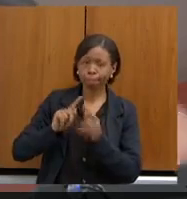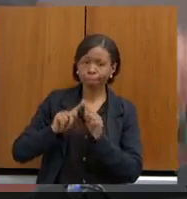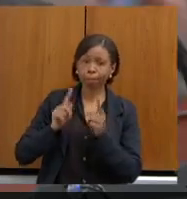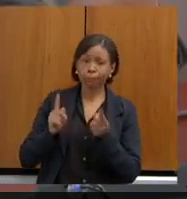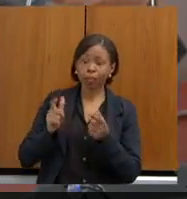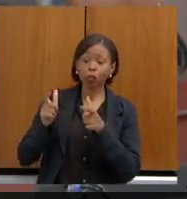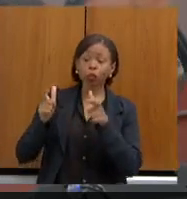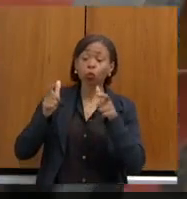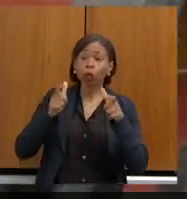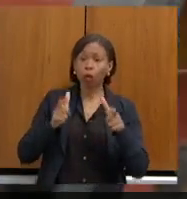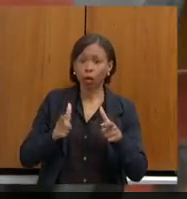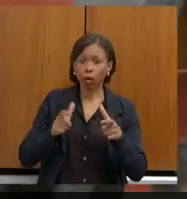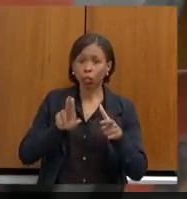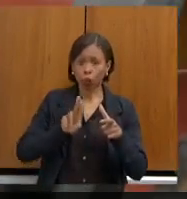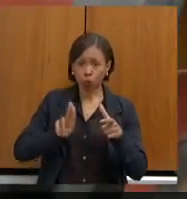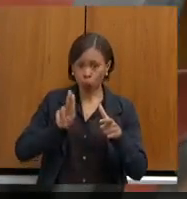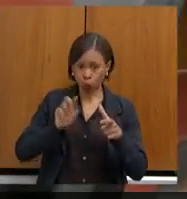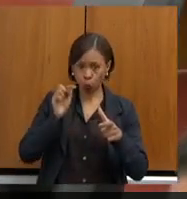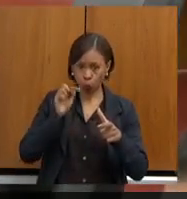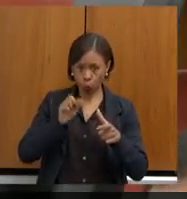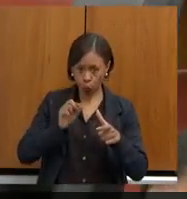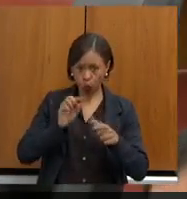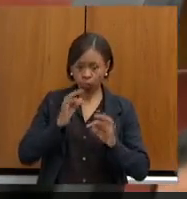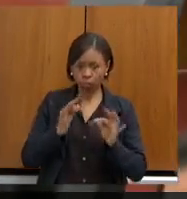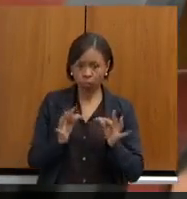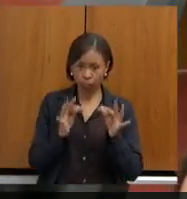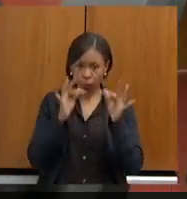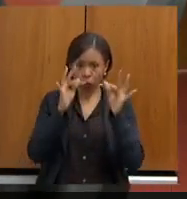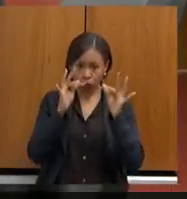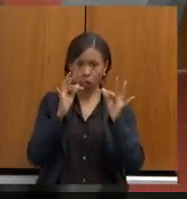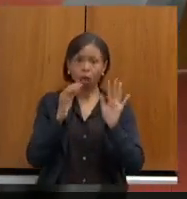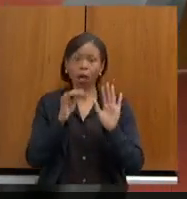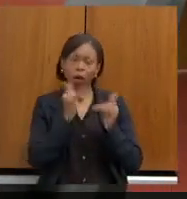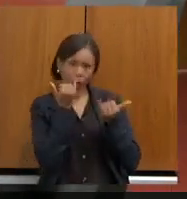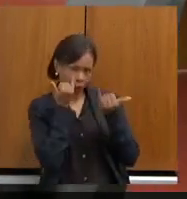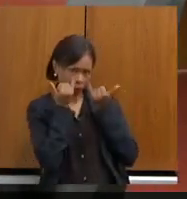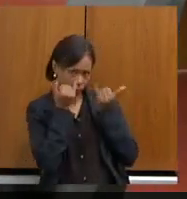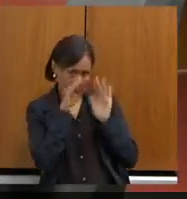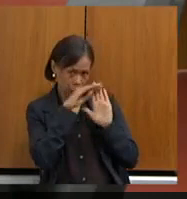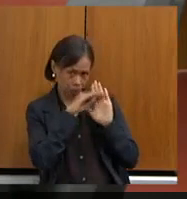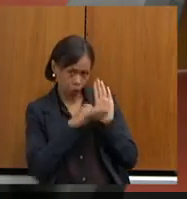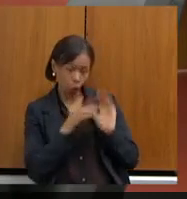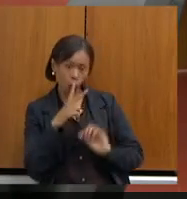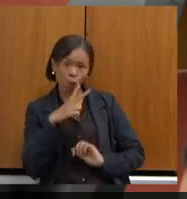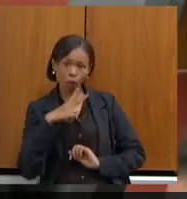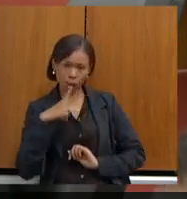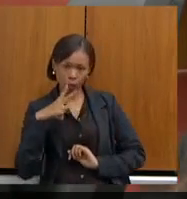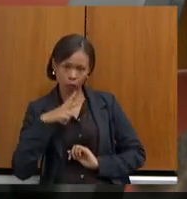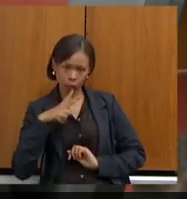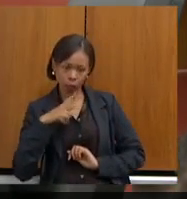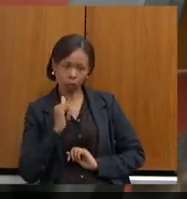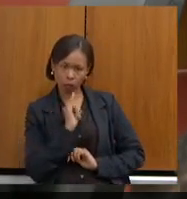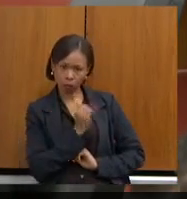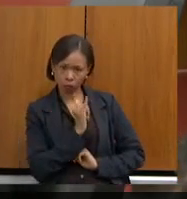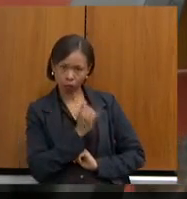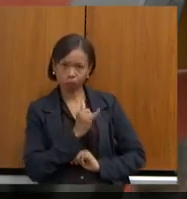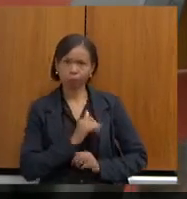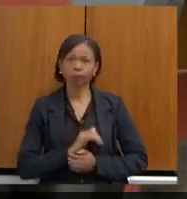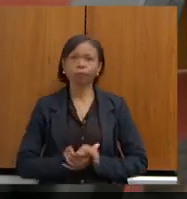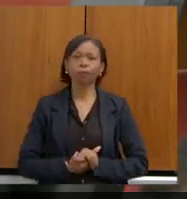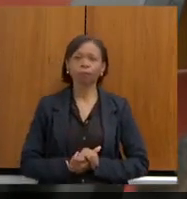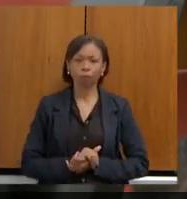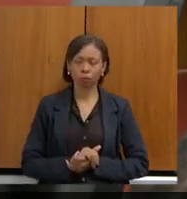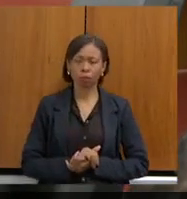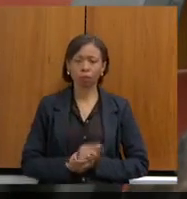essa ferramenta tá aqui tô com todas as informações eu posso no privado aí para o senhor Ok bom é